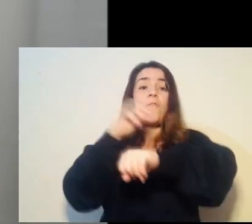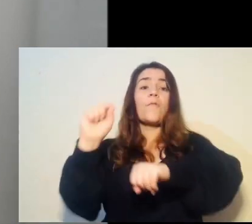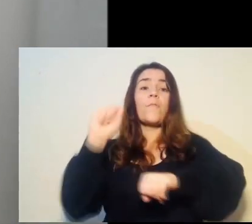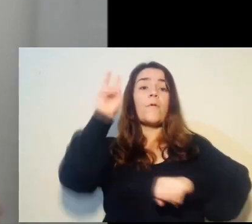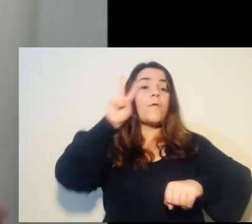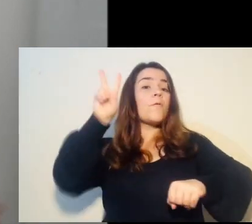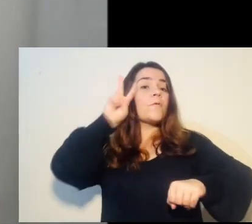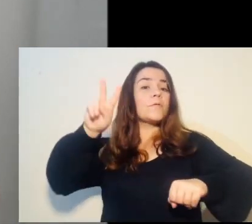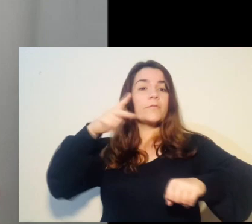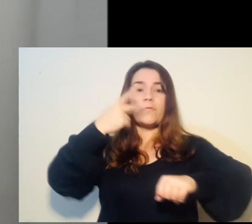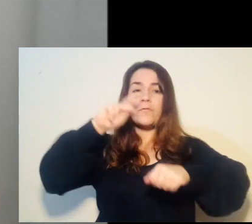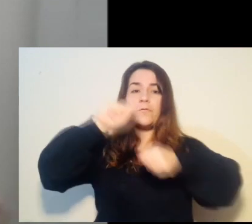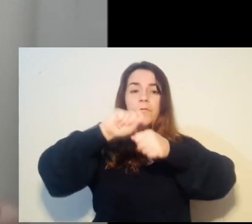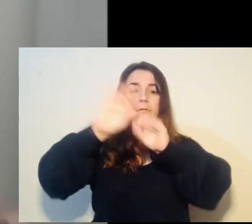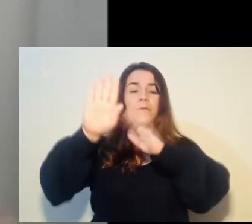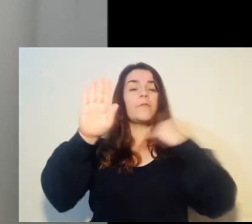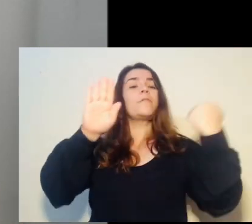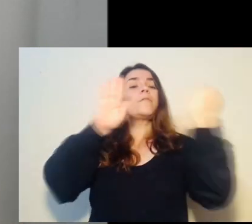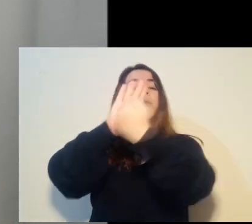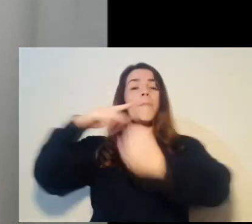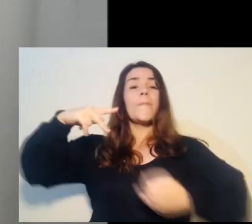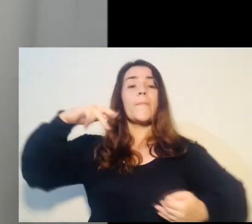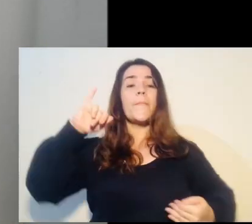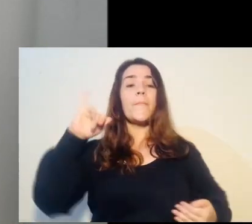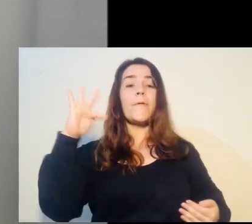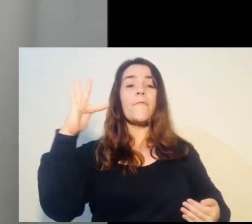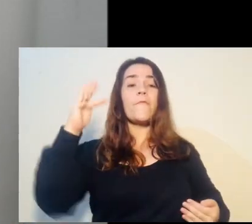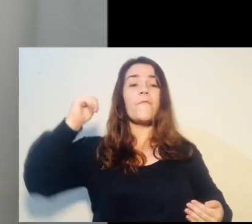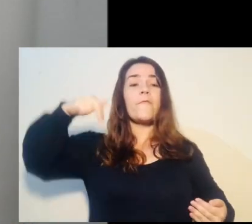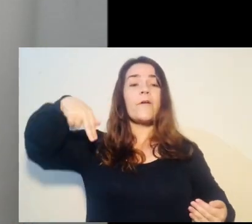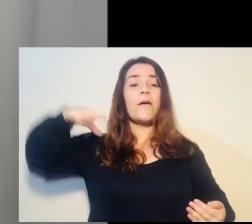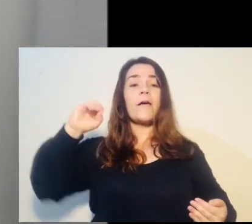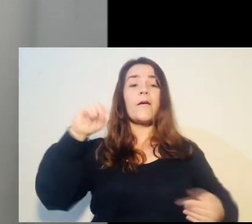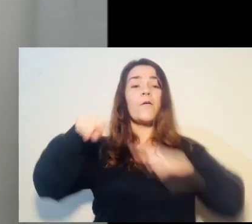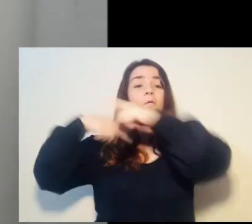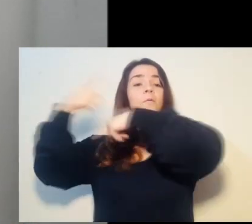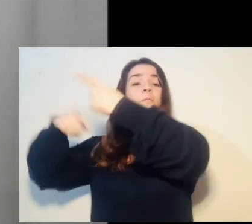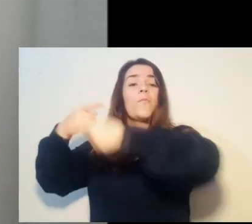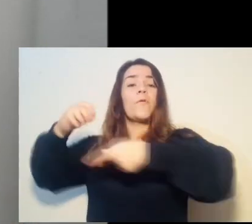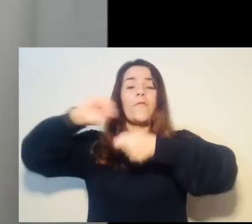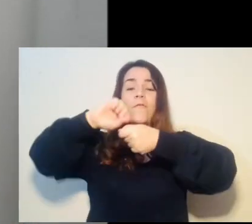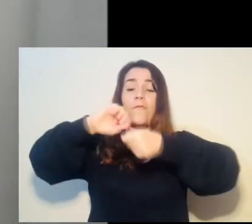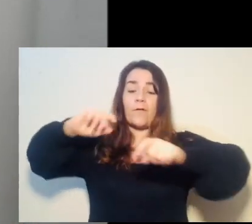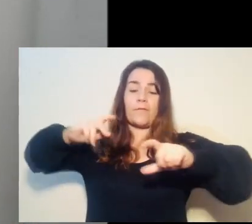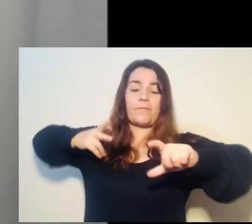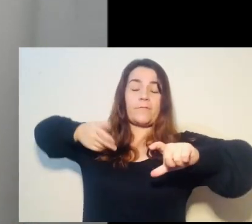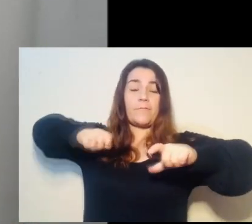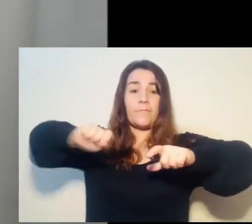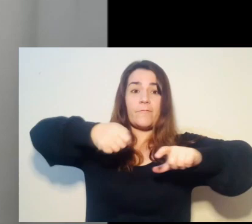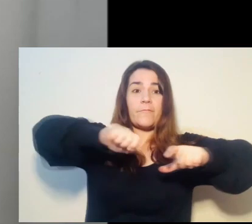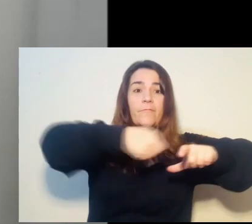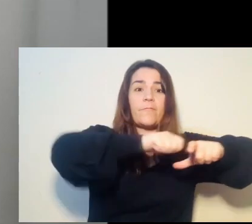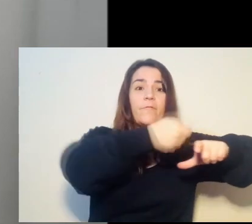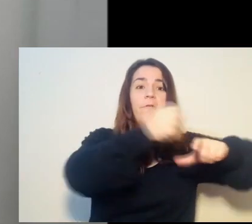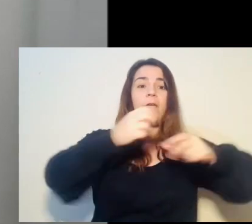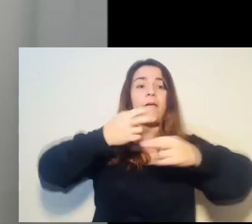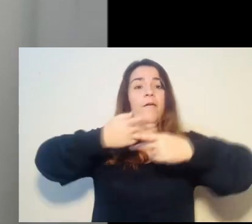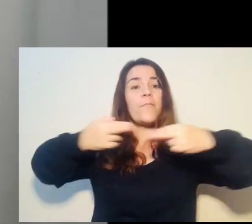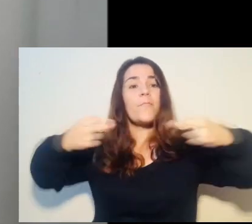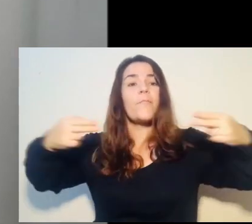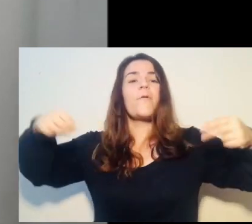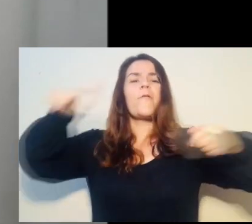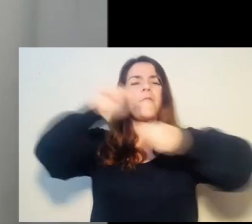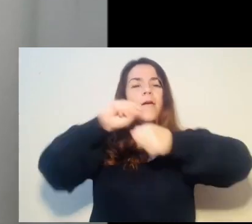essa história, sobre esse histórico do instrumento, das bandas de pífano. Depois a gente vai confeccioná-lo. Vocês vão ver que precisa de poucos